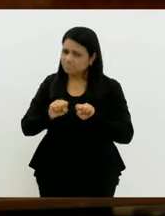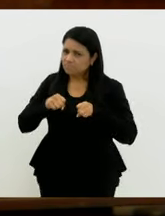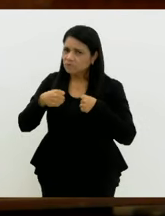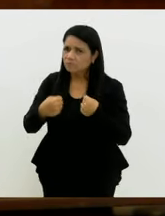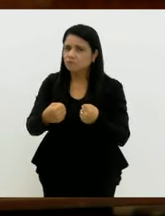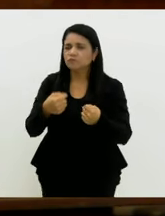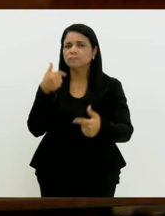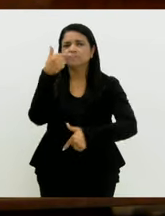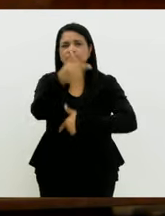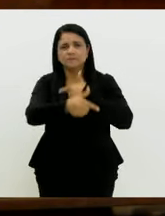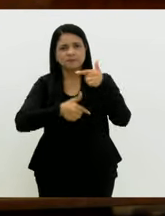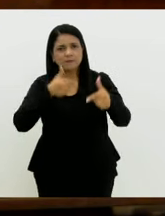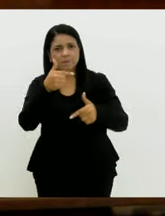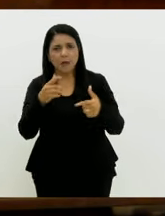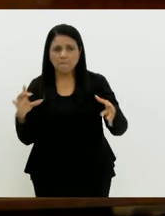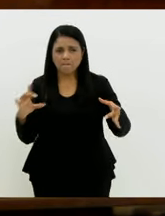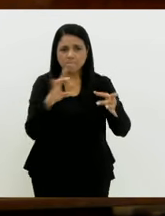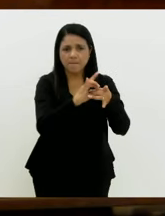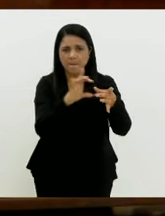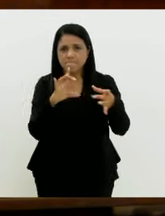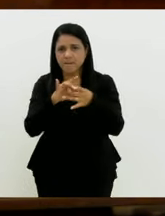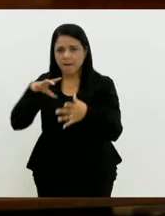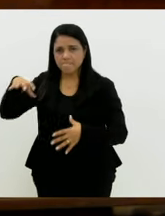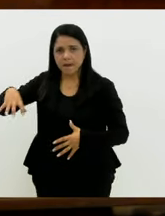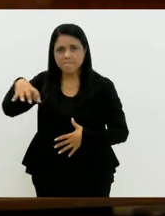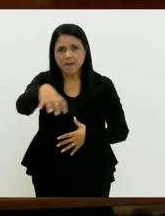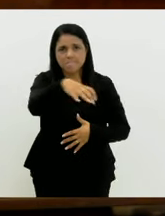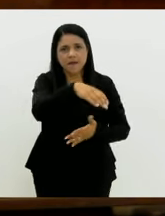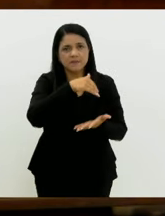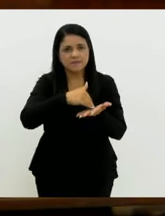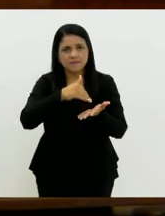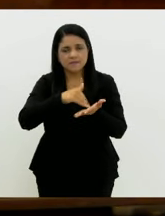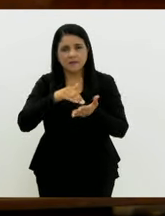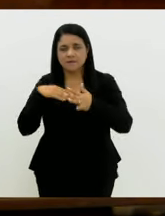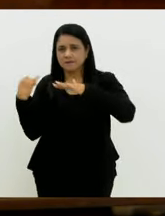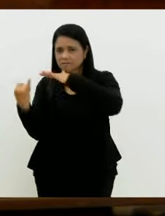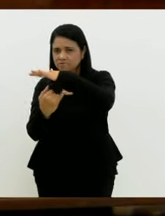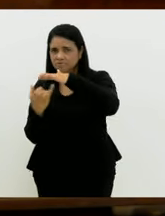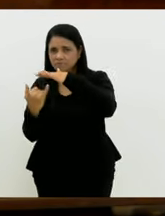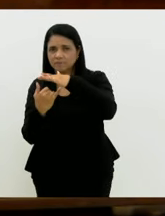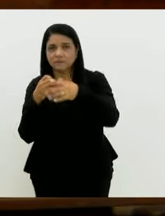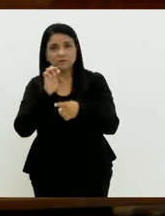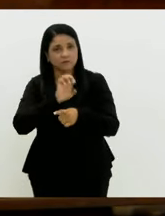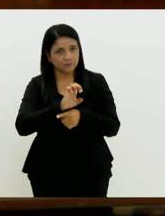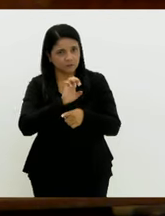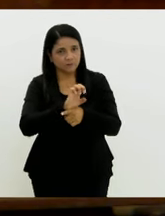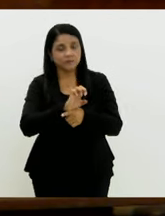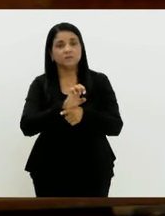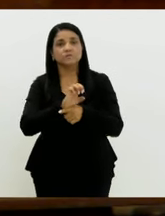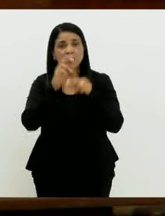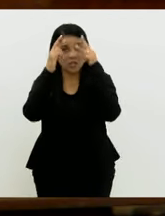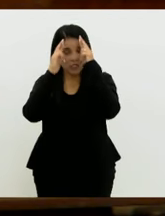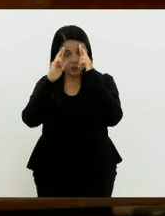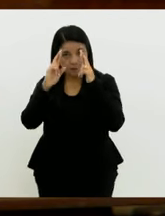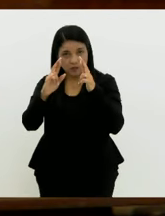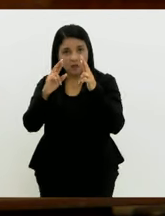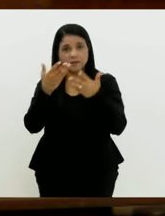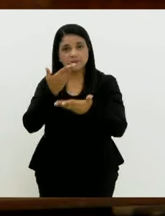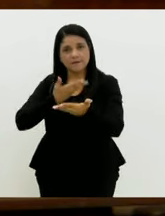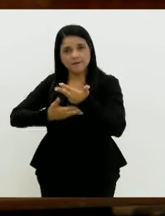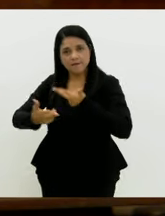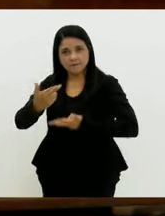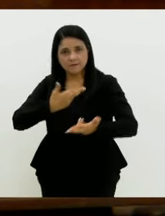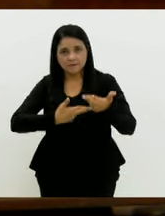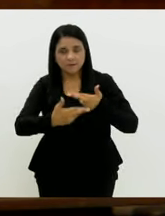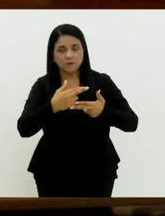trabalho integrado entre as secretarias e órgãos estaduais e da relação respeitosa e harmônica entre os